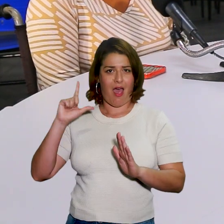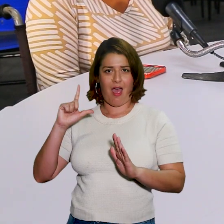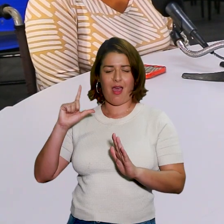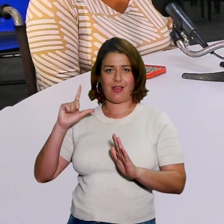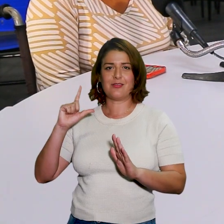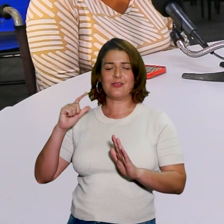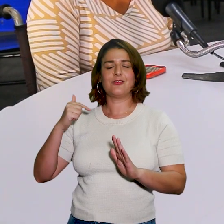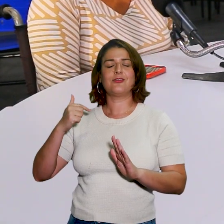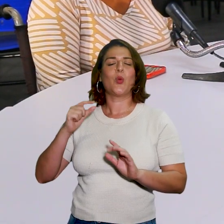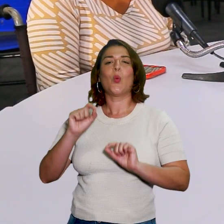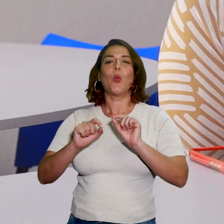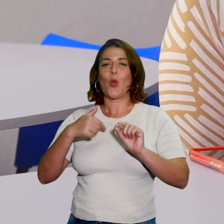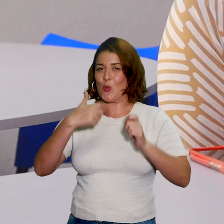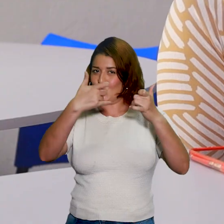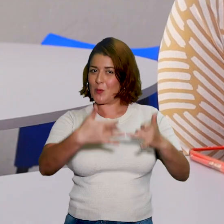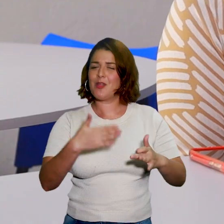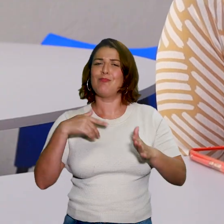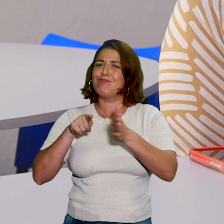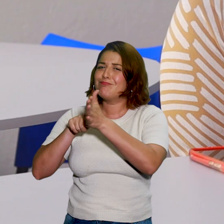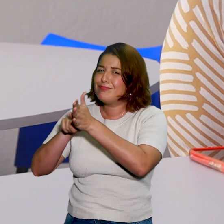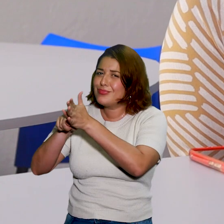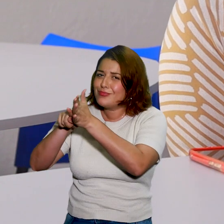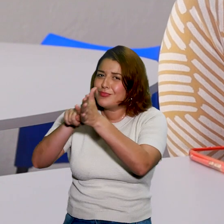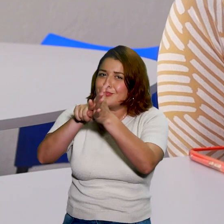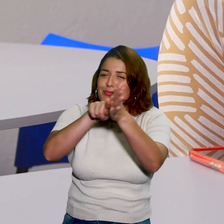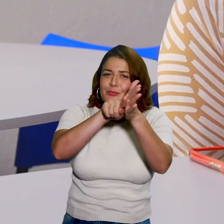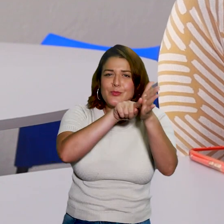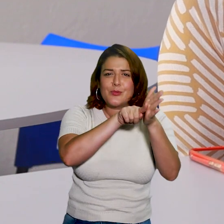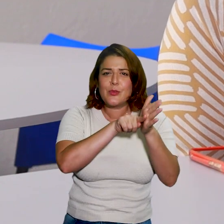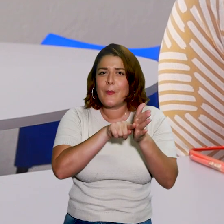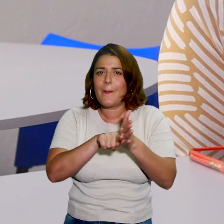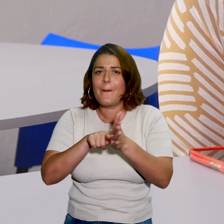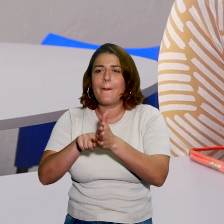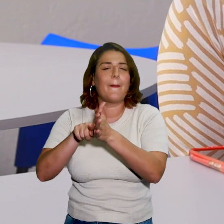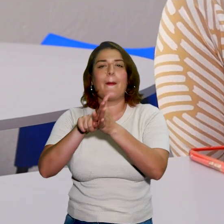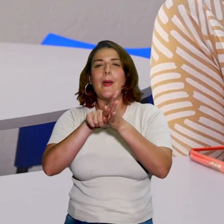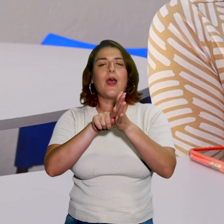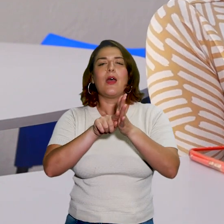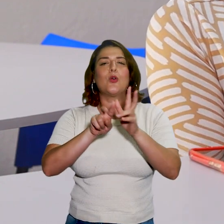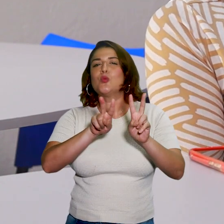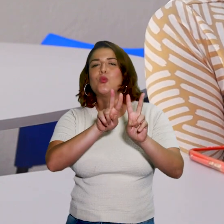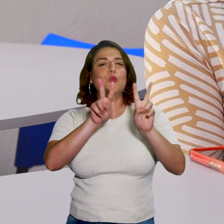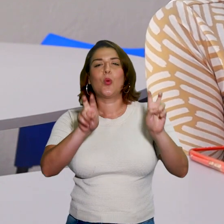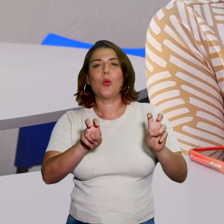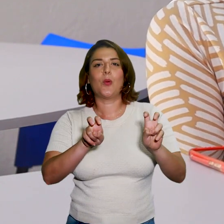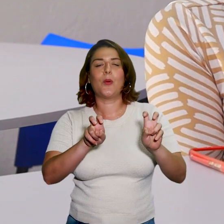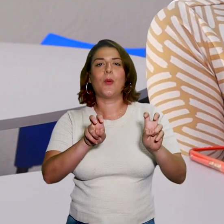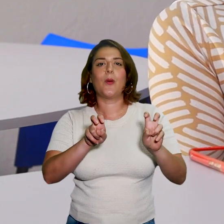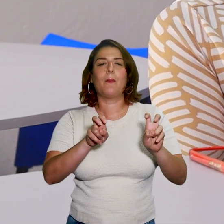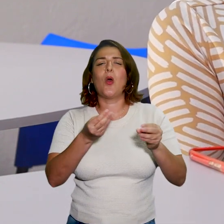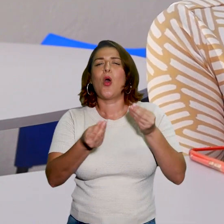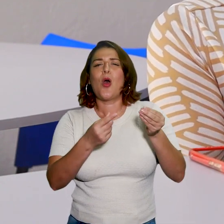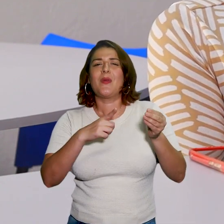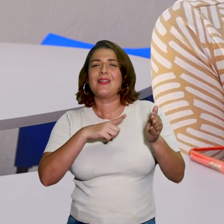tinha comentado, eu pesquisei bastante. A questão do